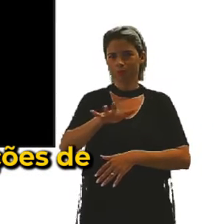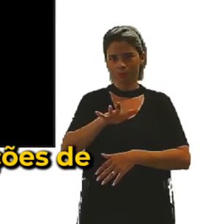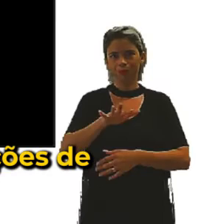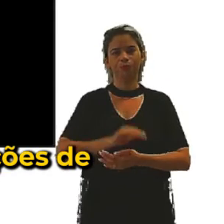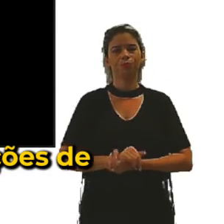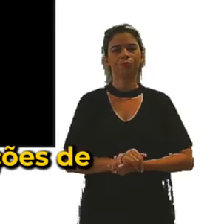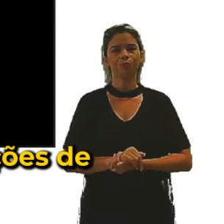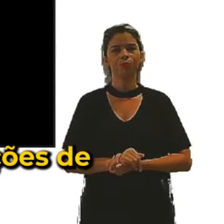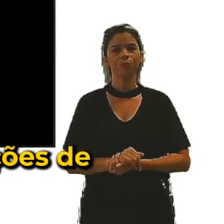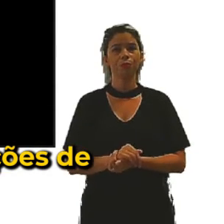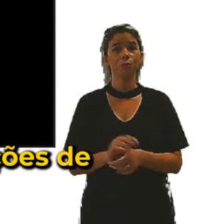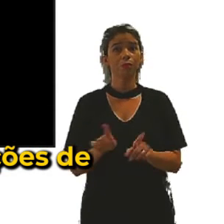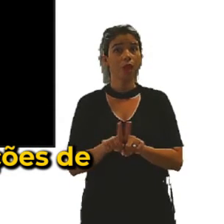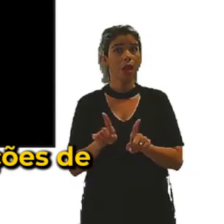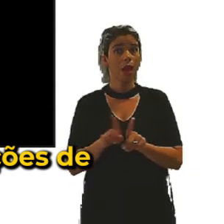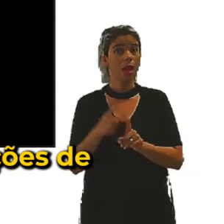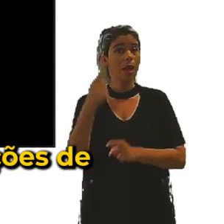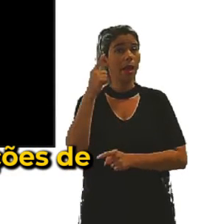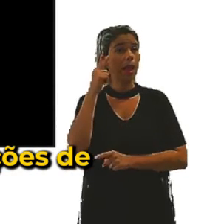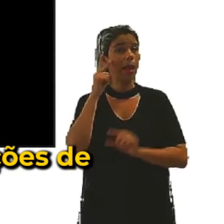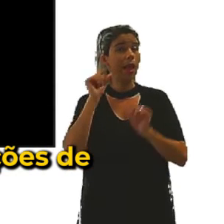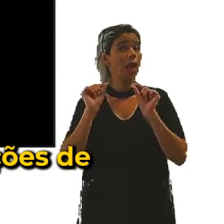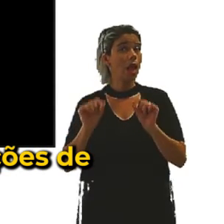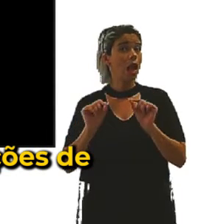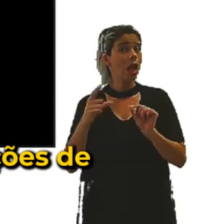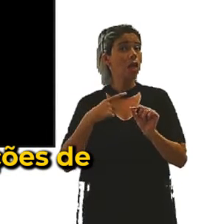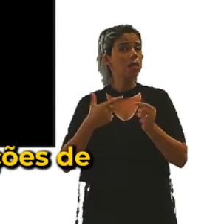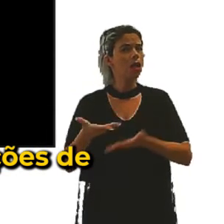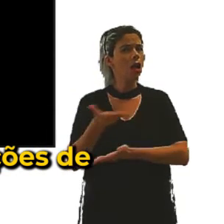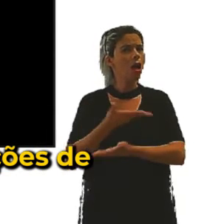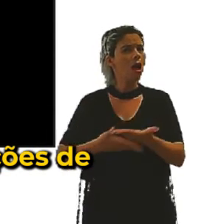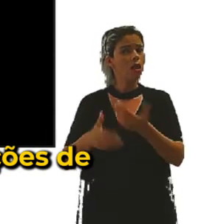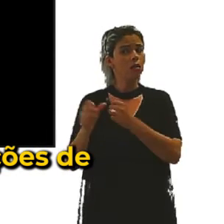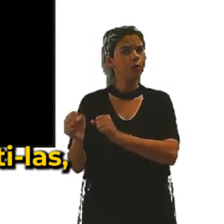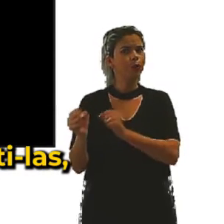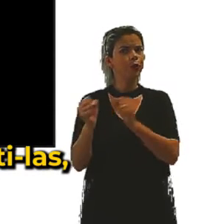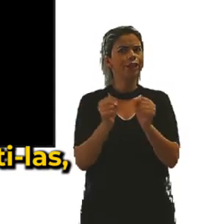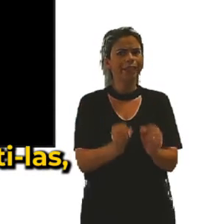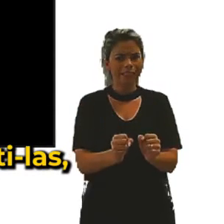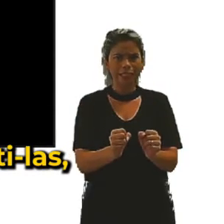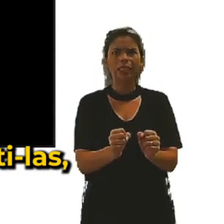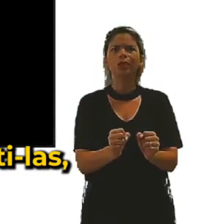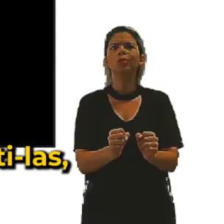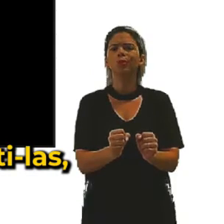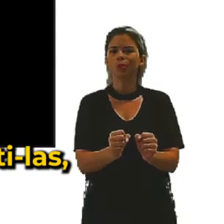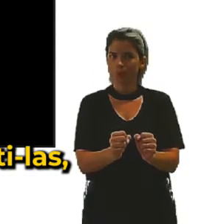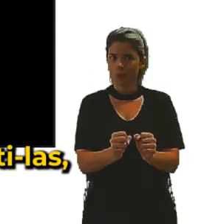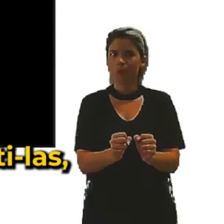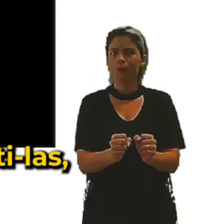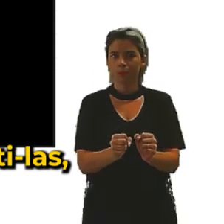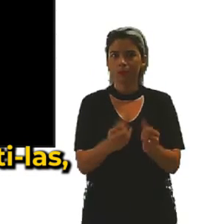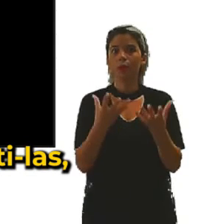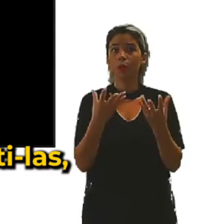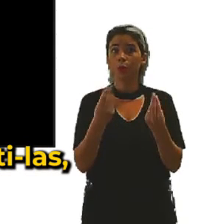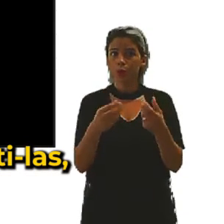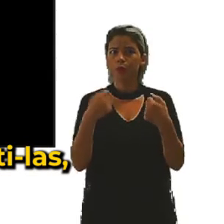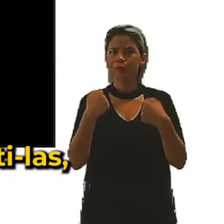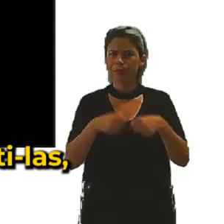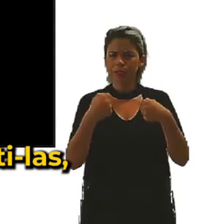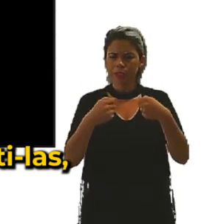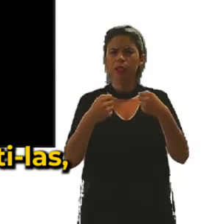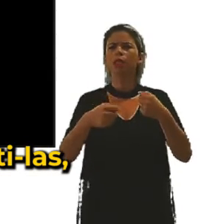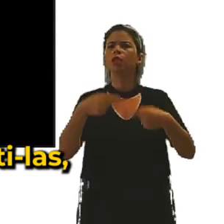portanto, considerá-las como relações de poder, não é? Em que cada vez mais temos que